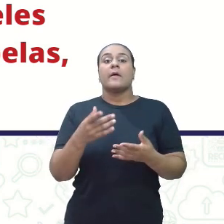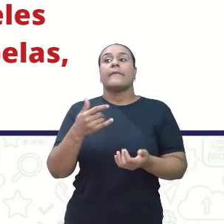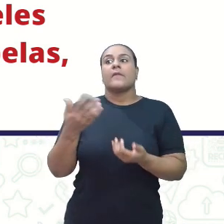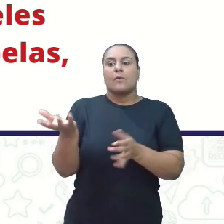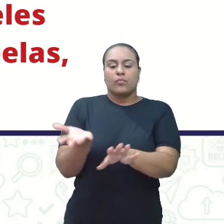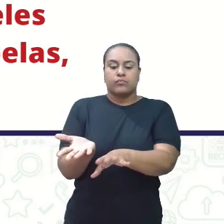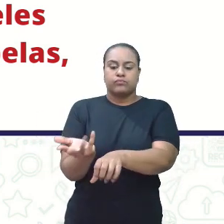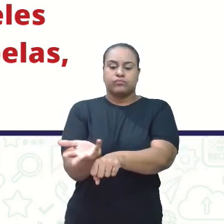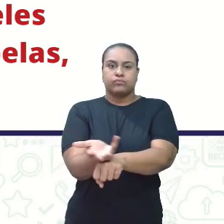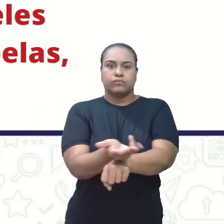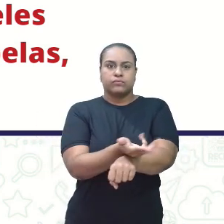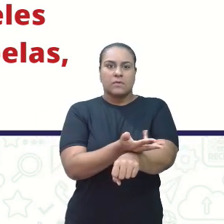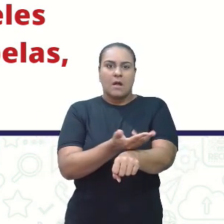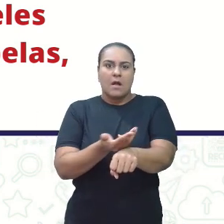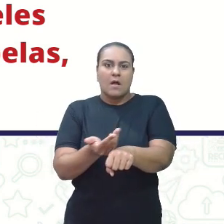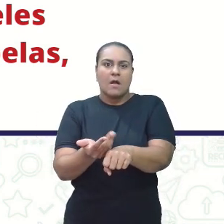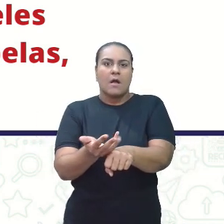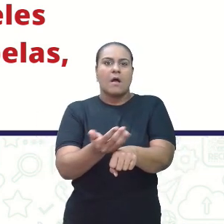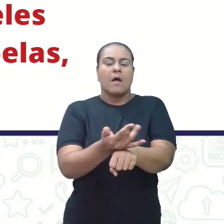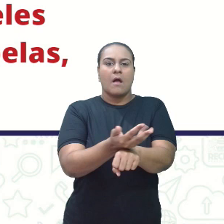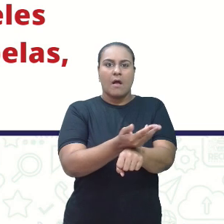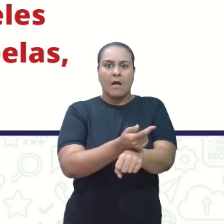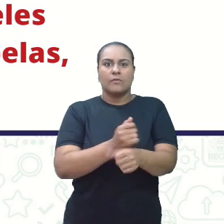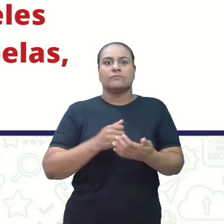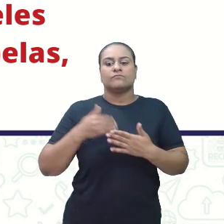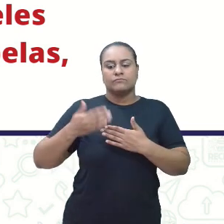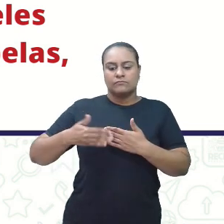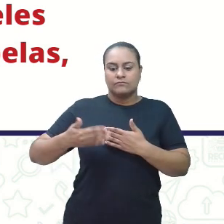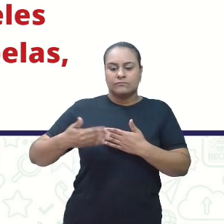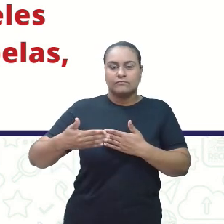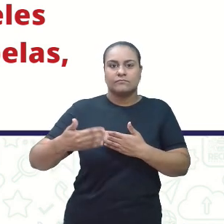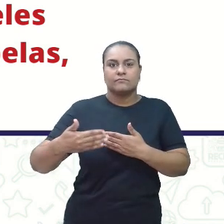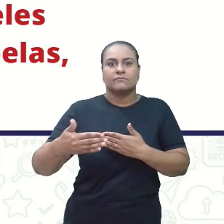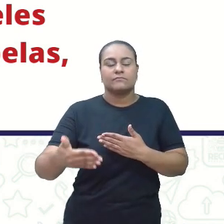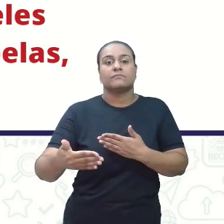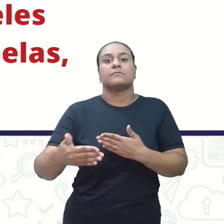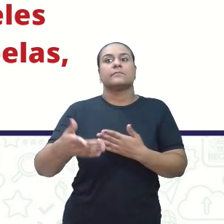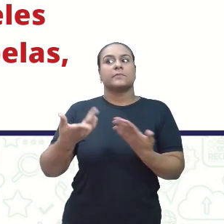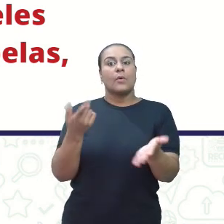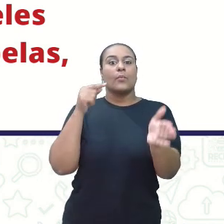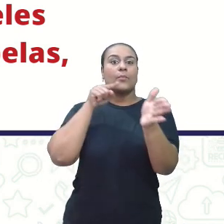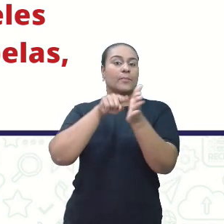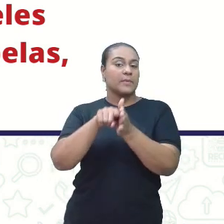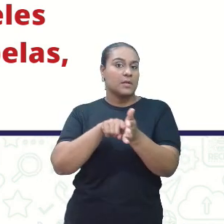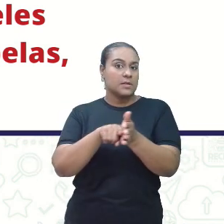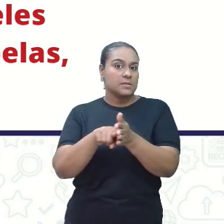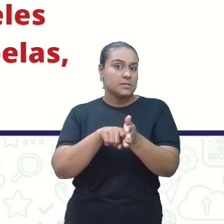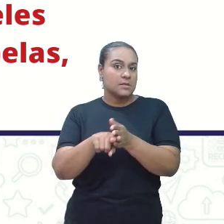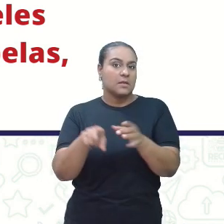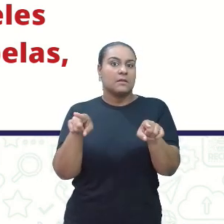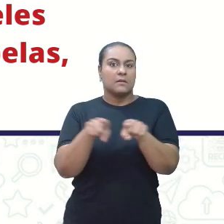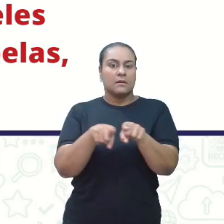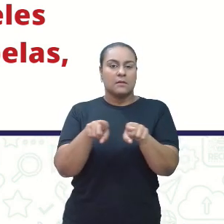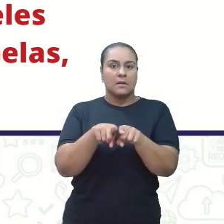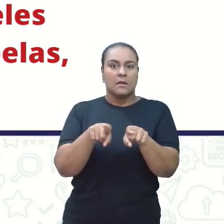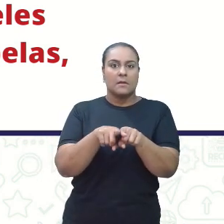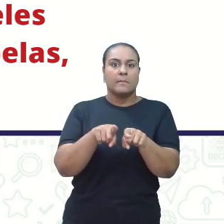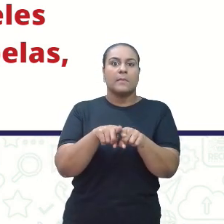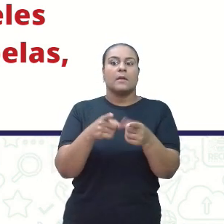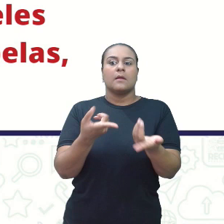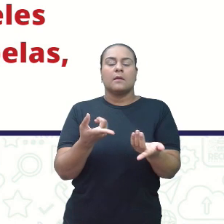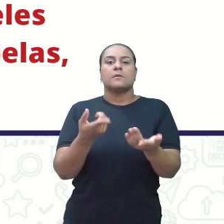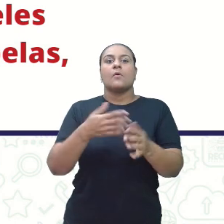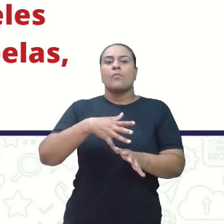de informações ao longo do tempo ou realização de pesquisas, bem como o tratamento desses